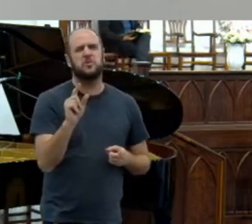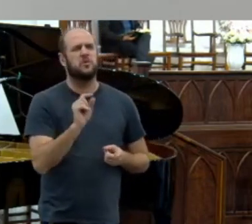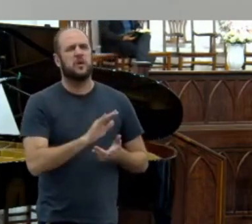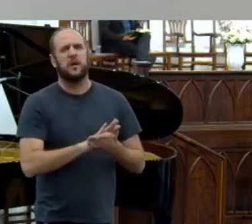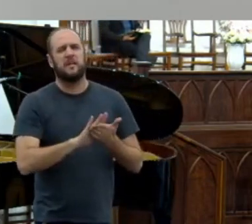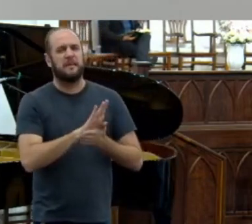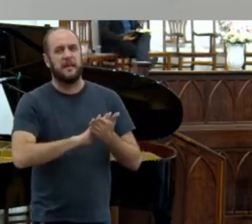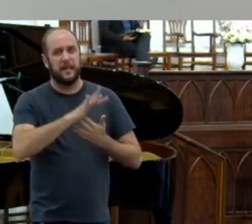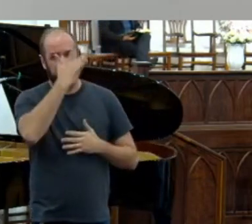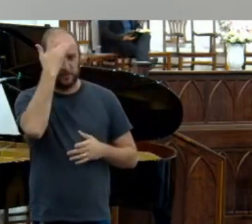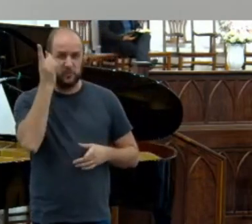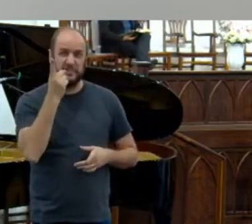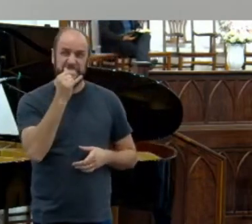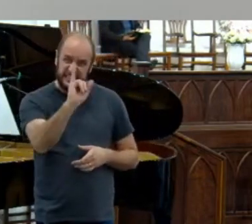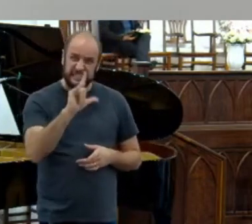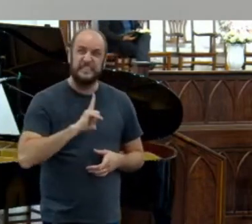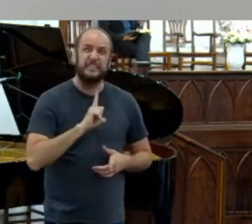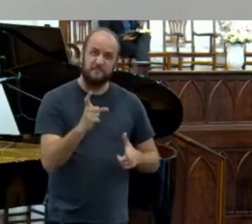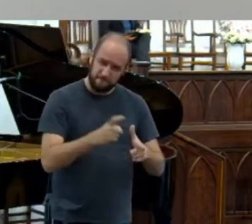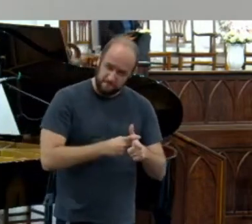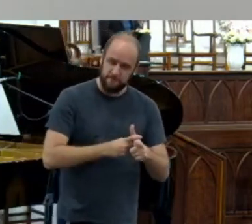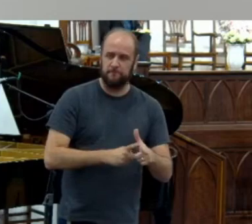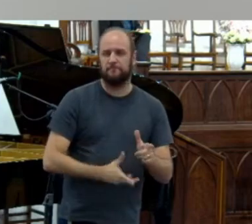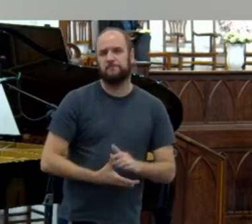que devem a ele não é pago.